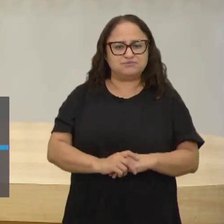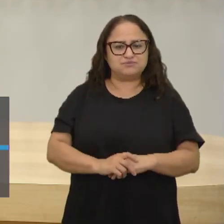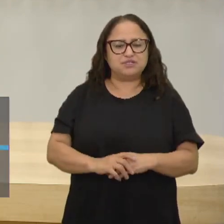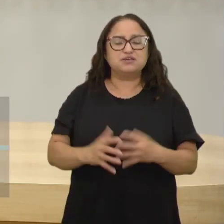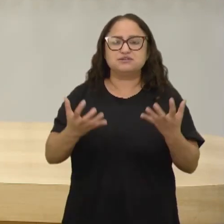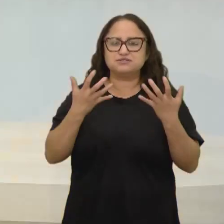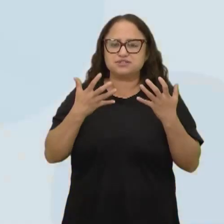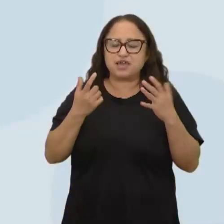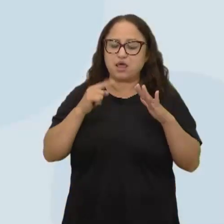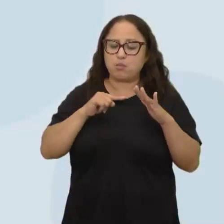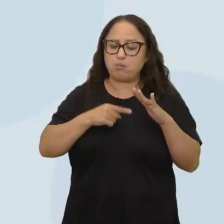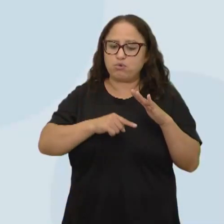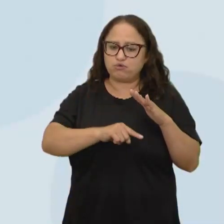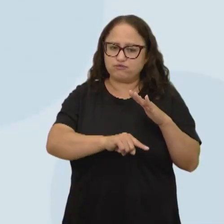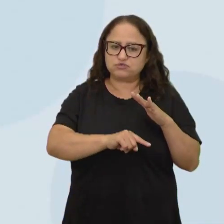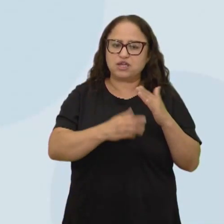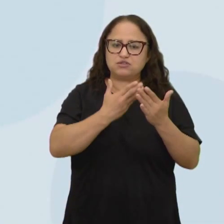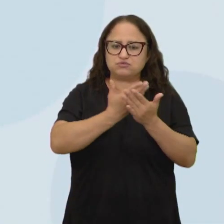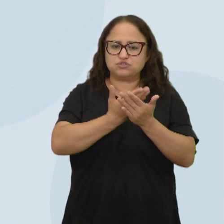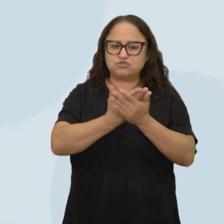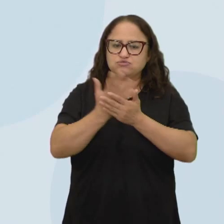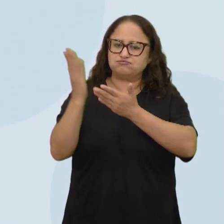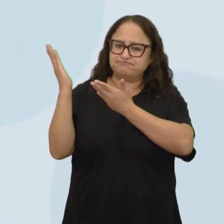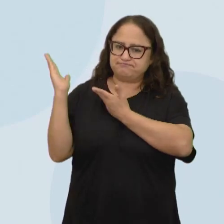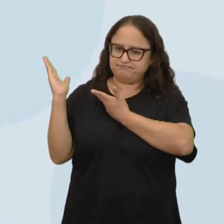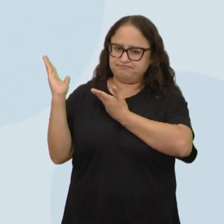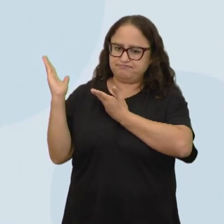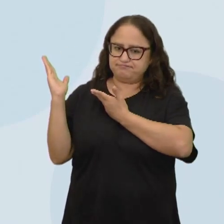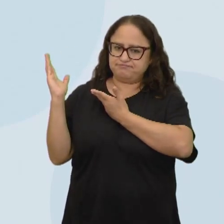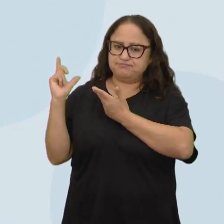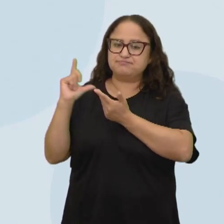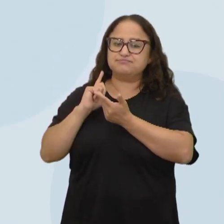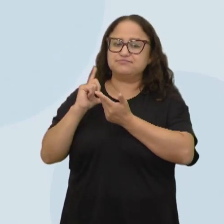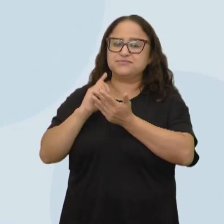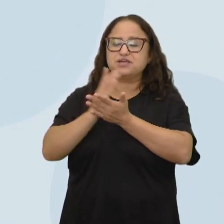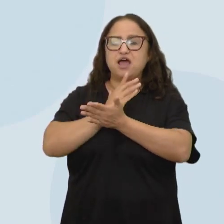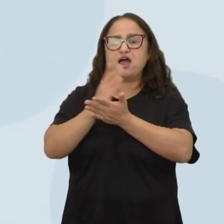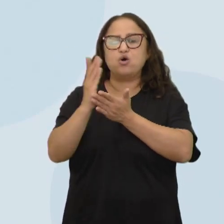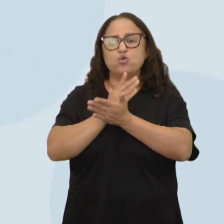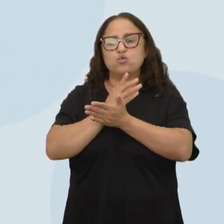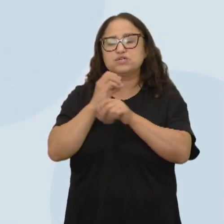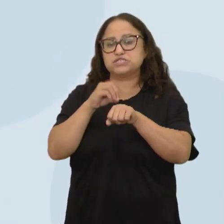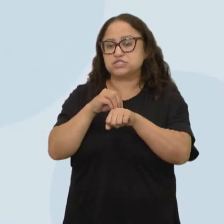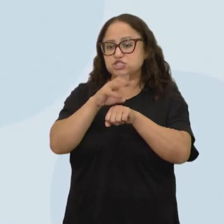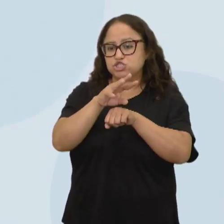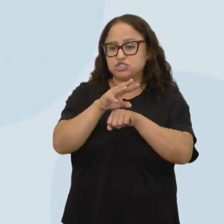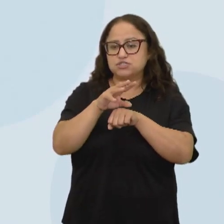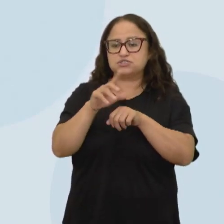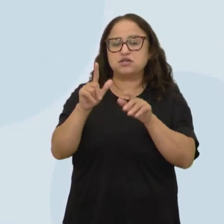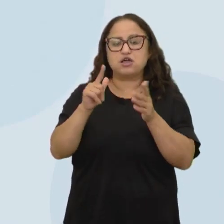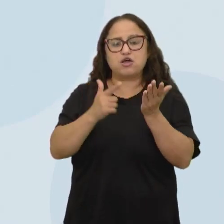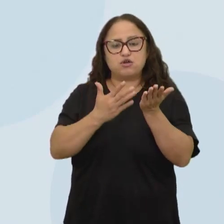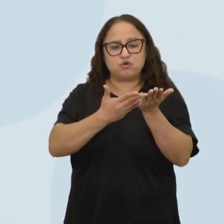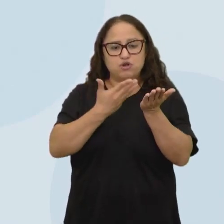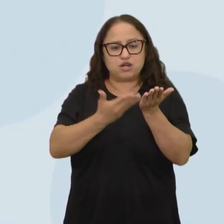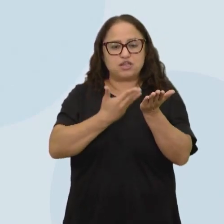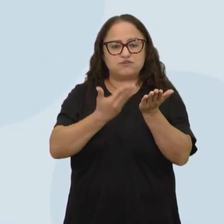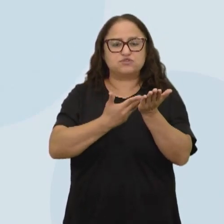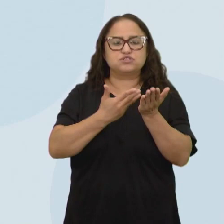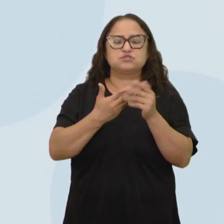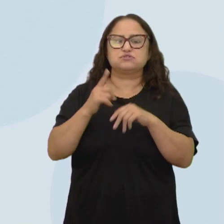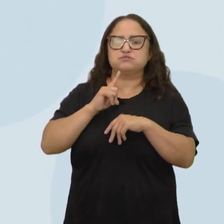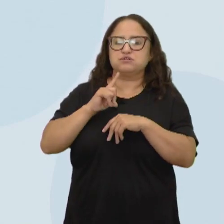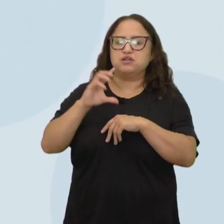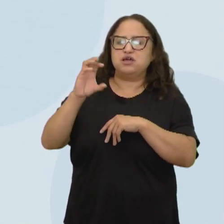se aprofundar nesse tema, ficam aqui algumas sugestões. Então, um livro, a obra de Dostoiévski,